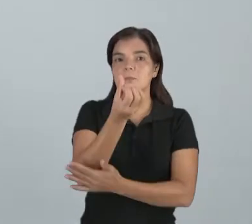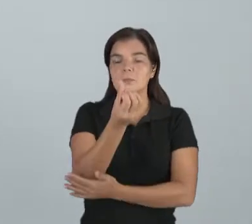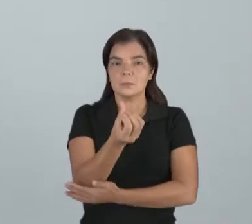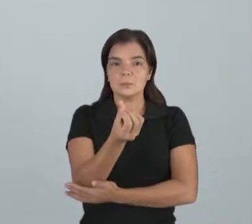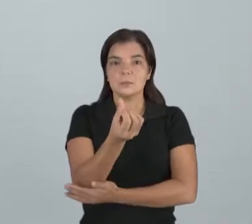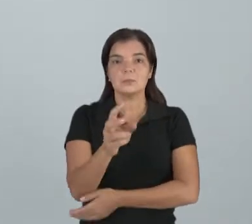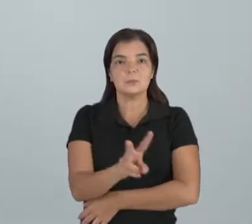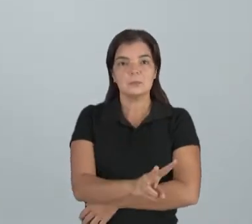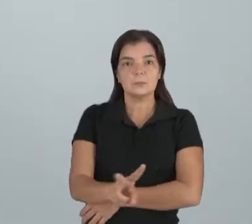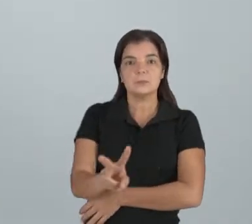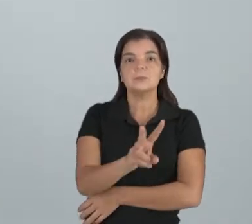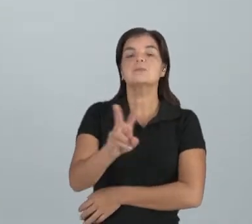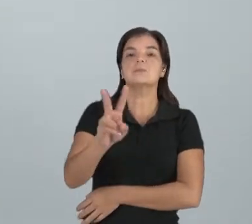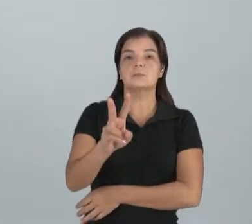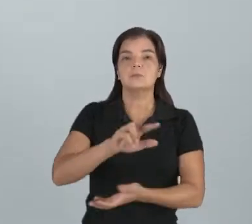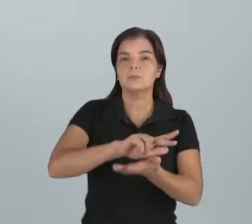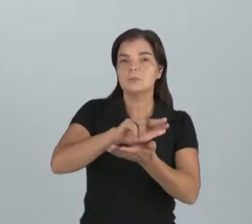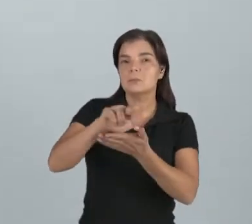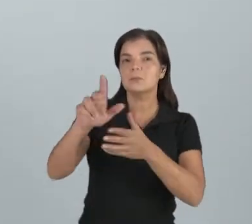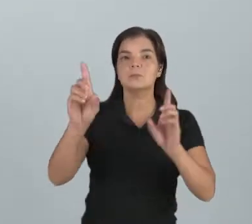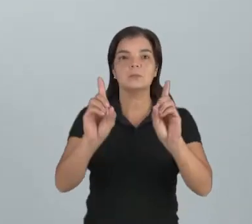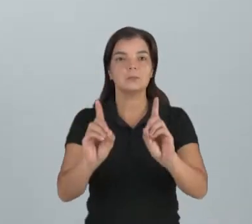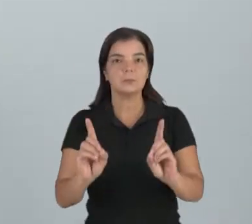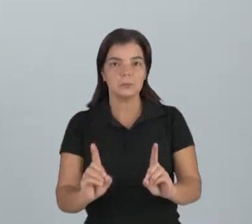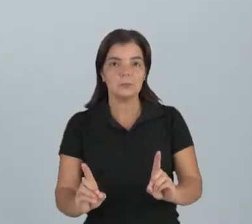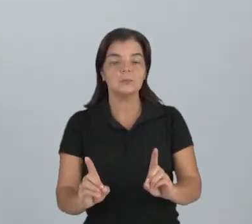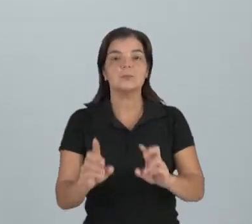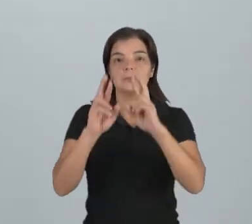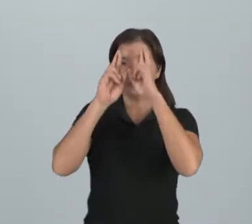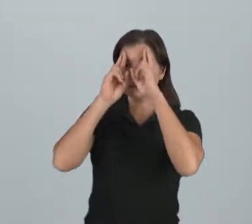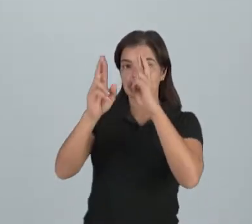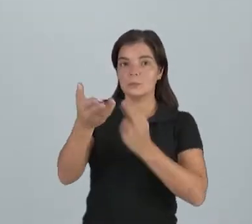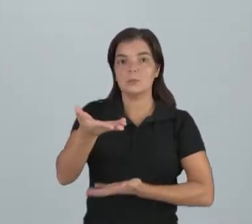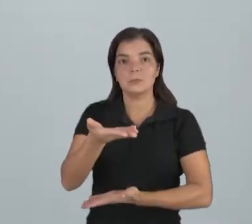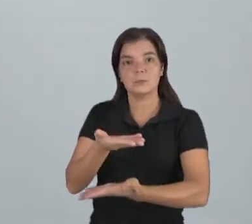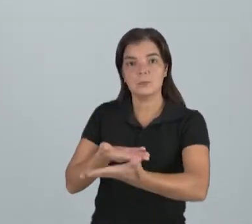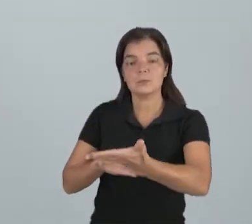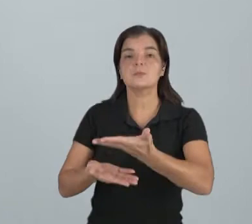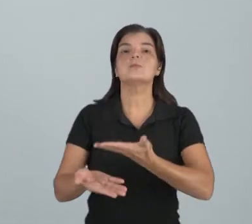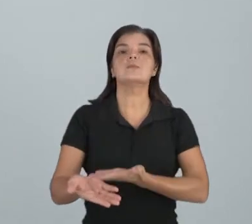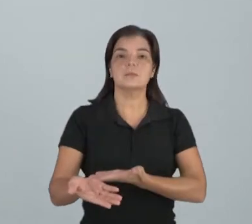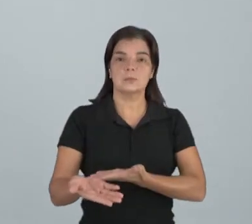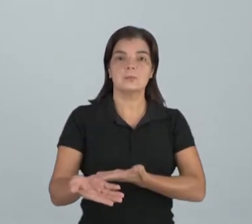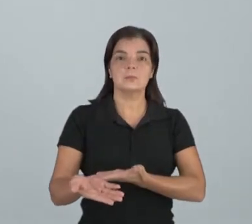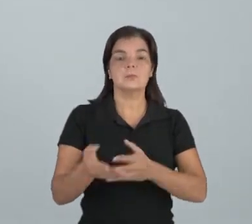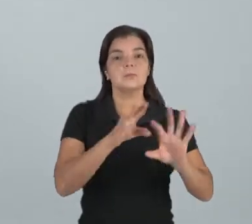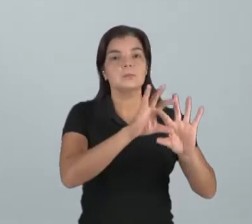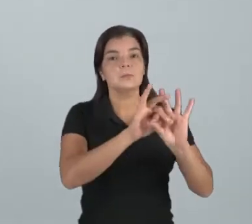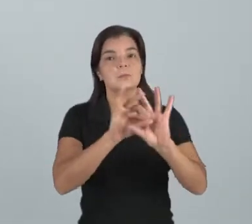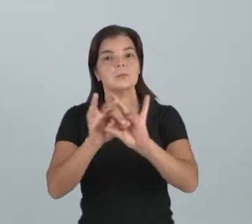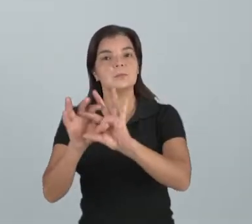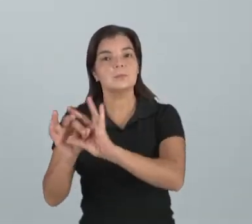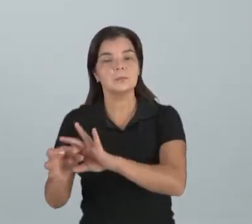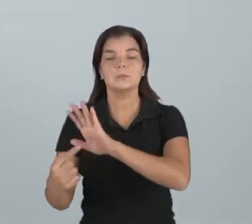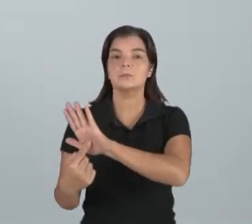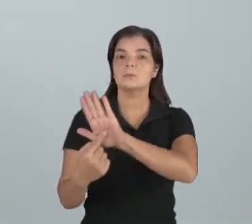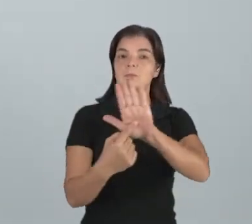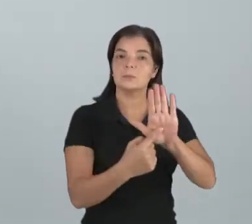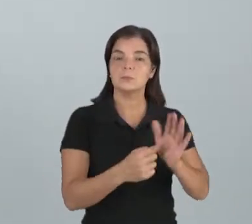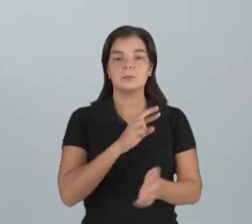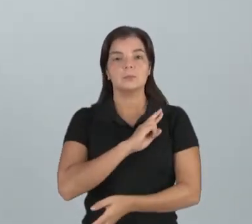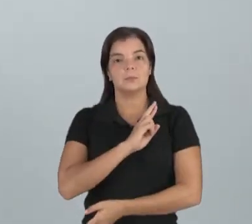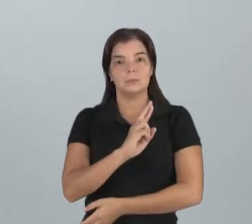6, valoração do transcendente e o respeito ao outro no contexto das